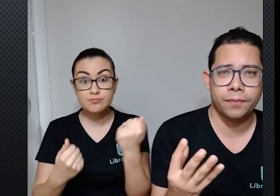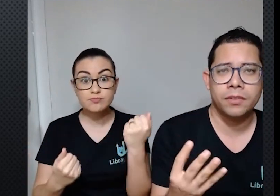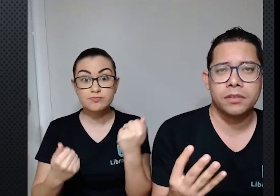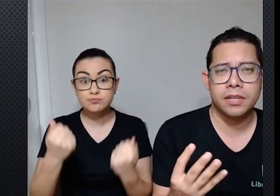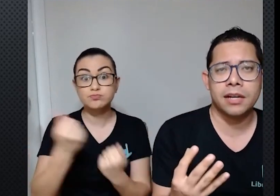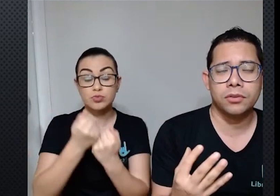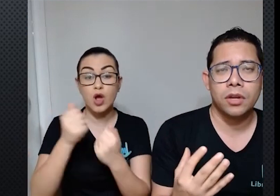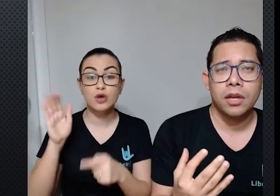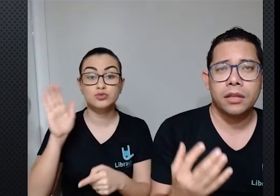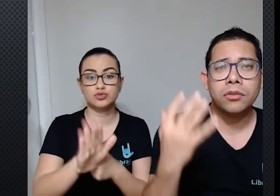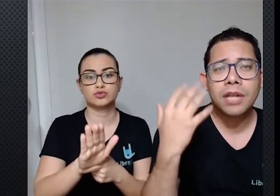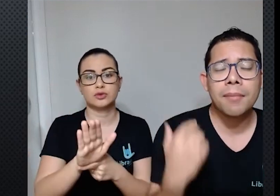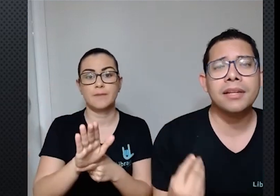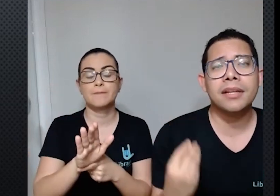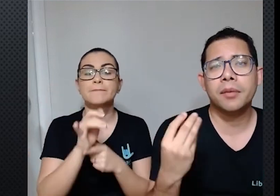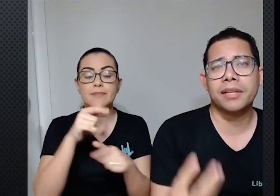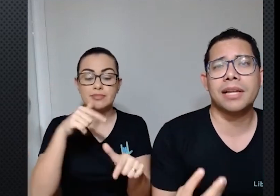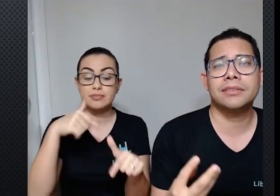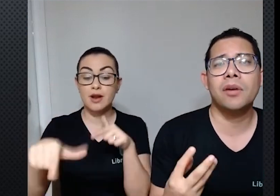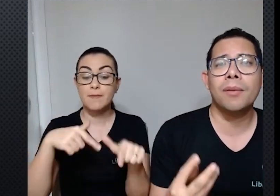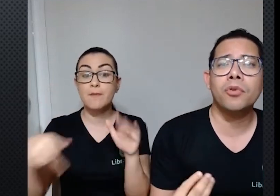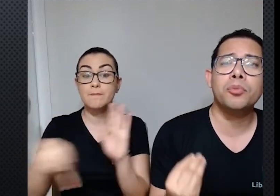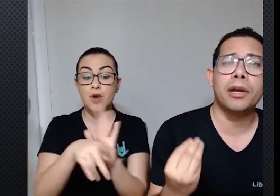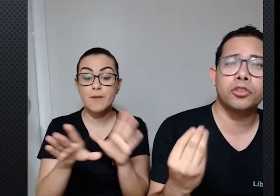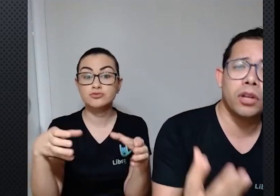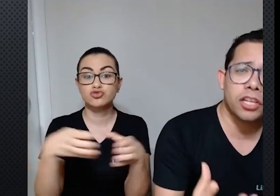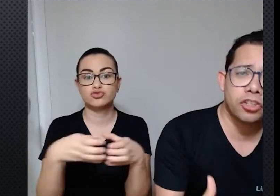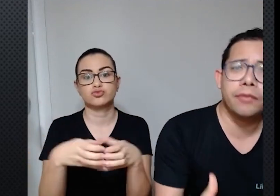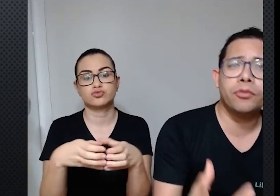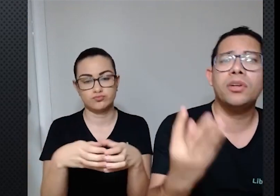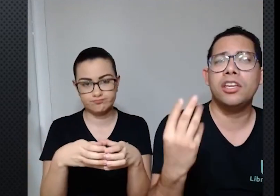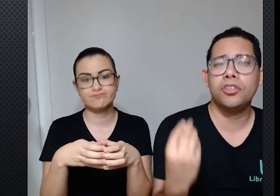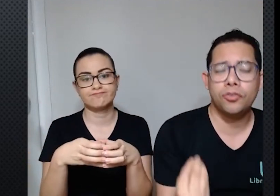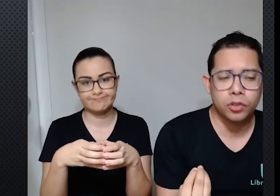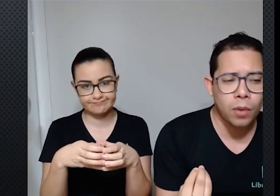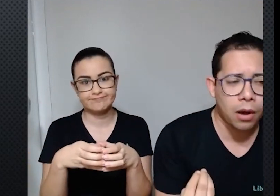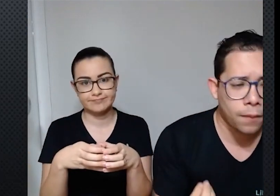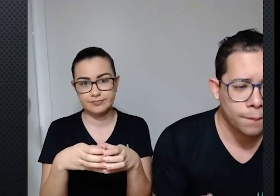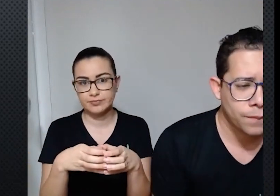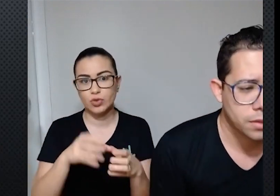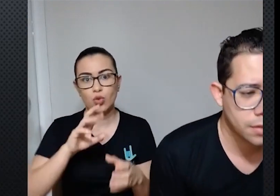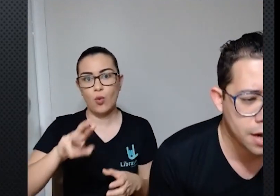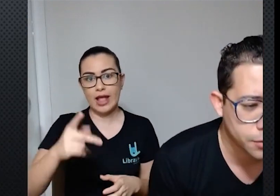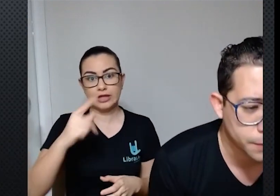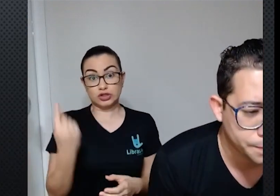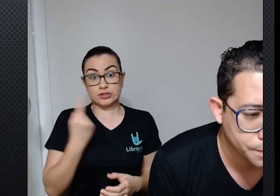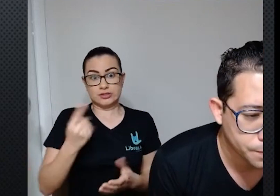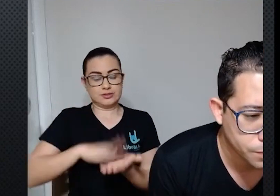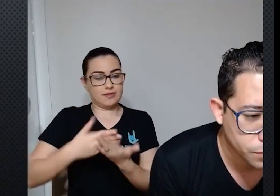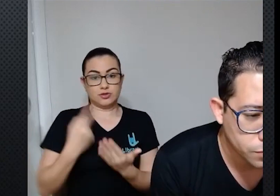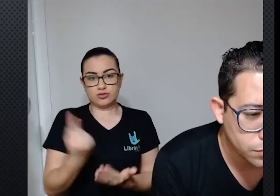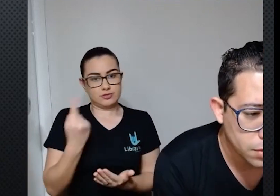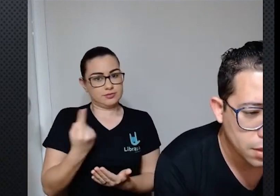coletivo, certo? Então, o trabalho da interpretação é muito mais coletivo do que individual, certo?